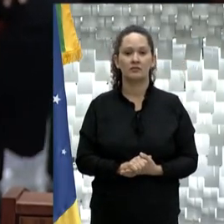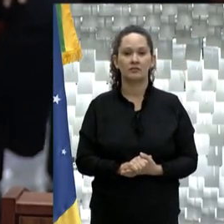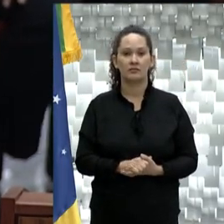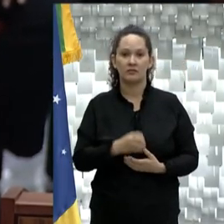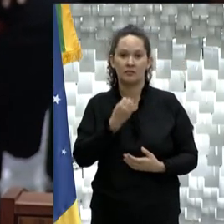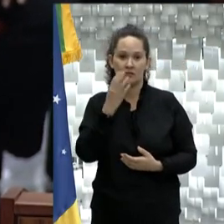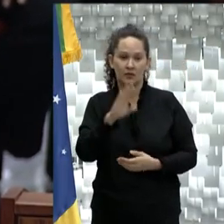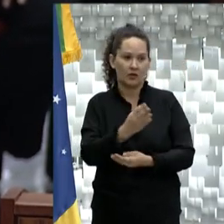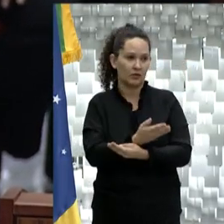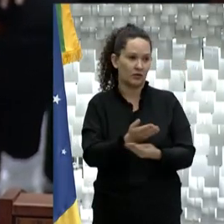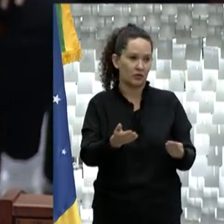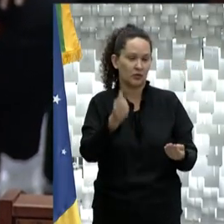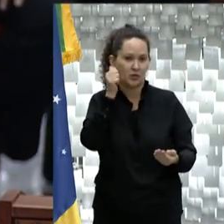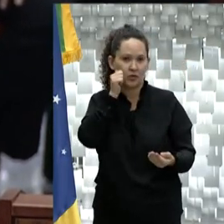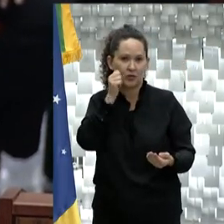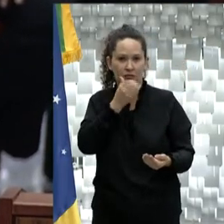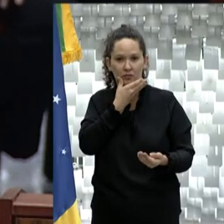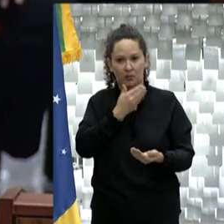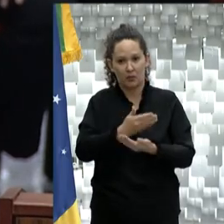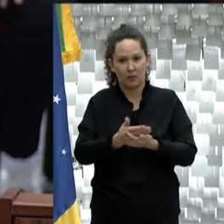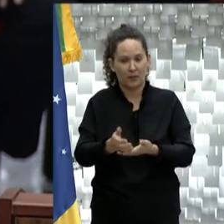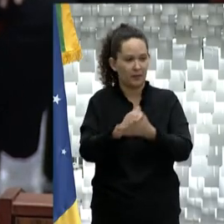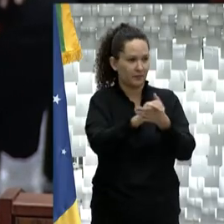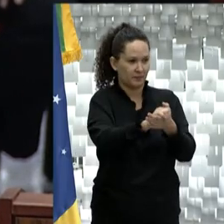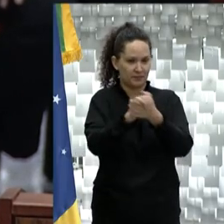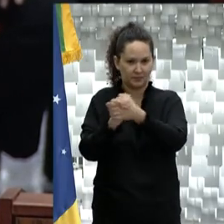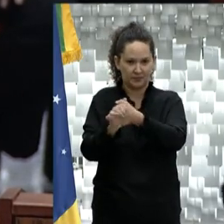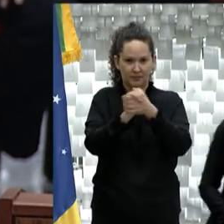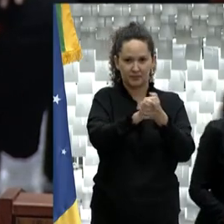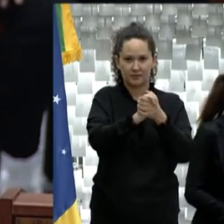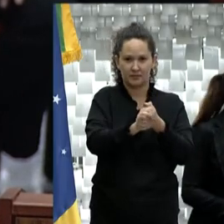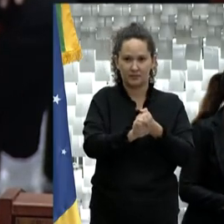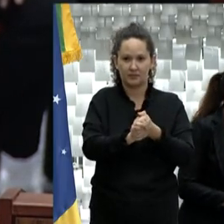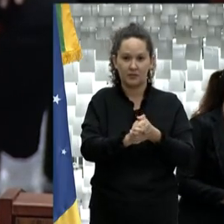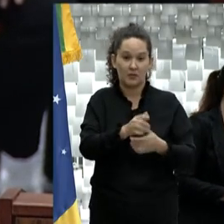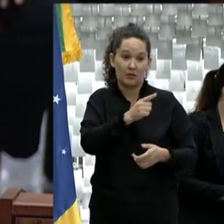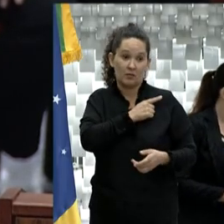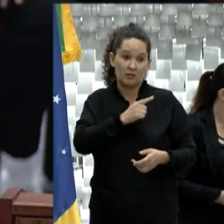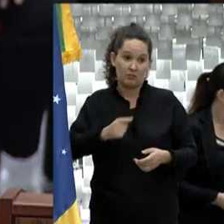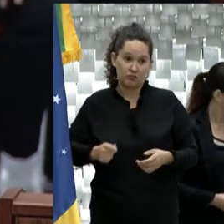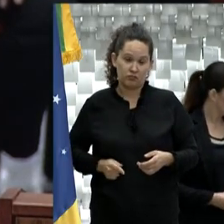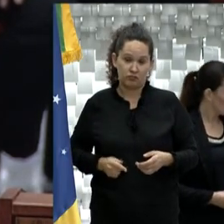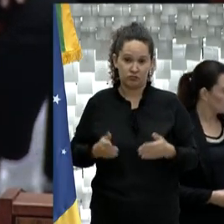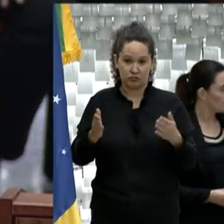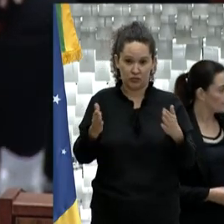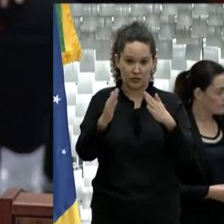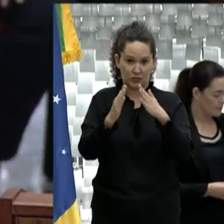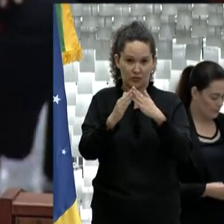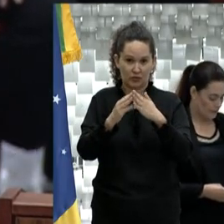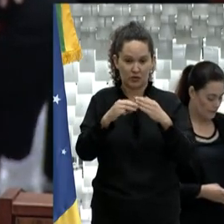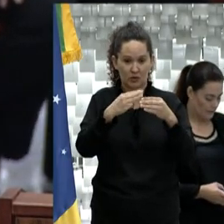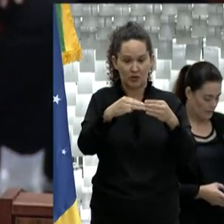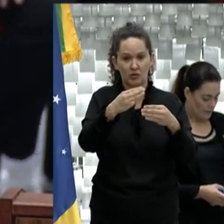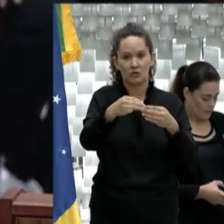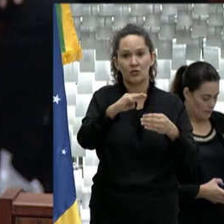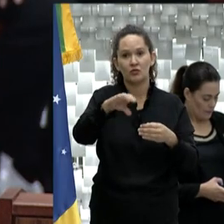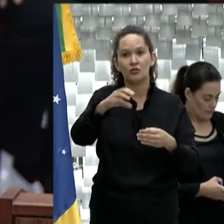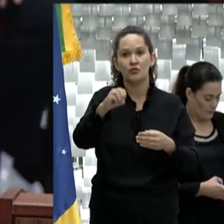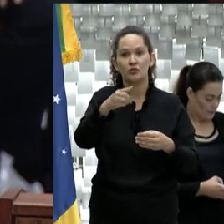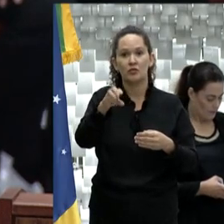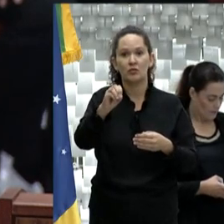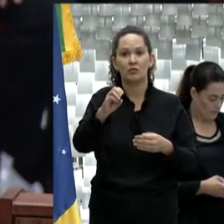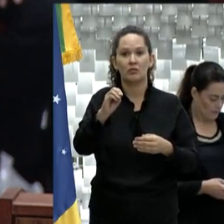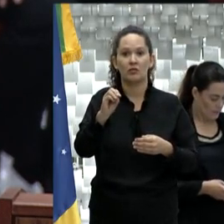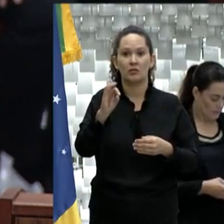Boa tarde a todas e todos. Inicio cumprimentando o excelentíssimo senhor presidente dessa corte, o ministro João Otávio Noronha,